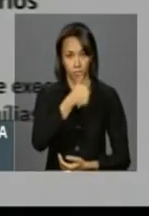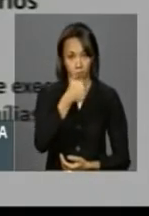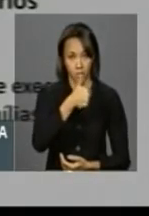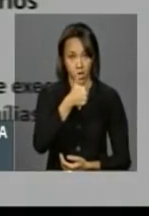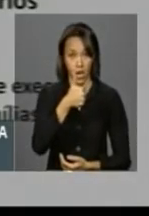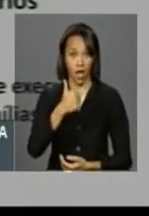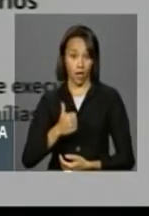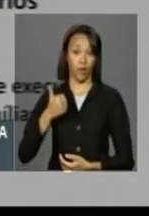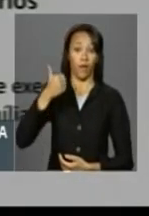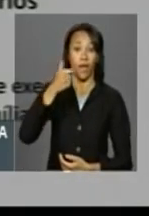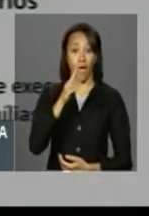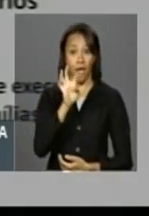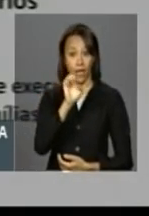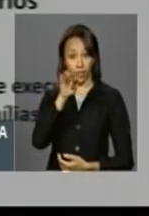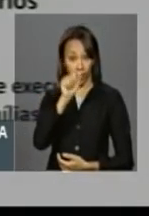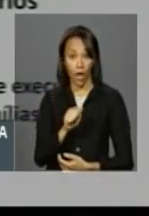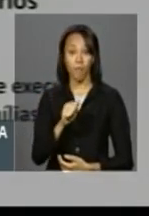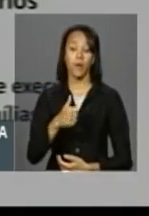segunda etapa, já são